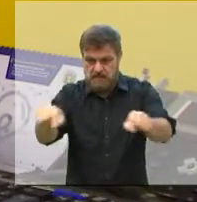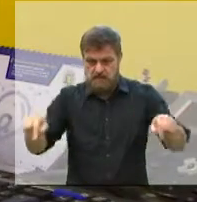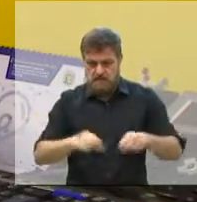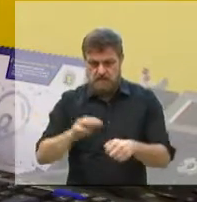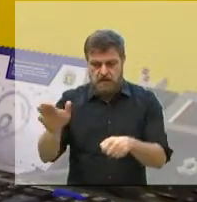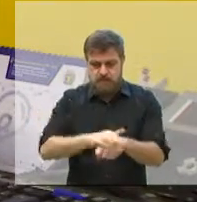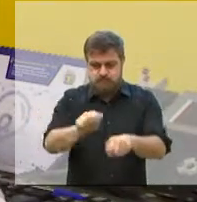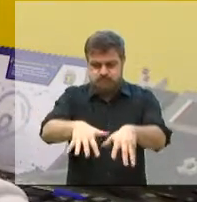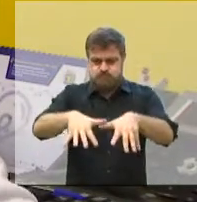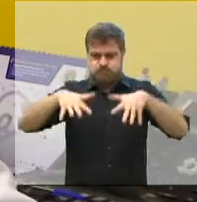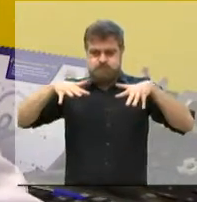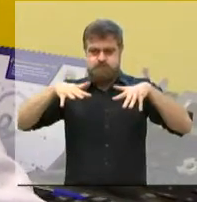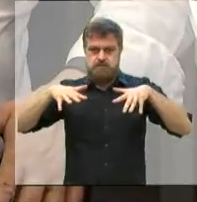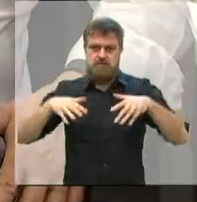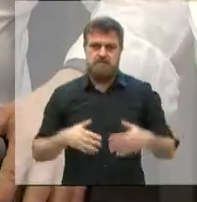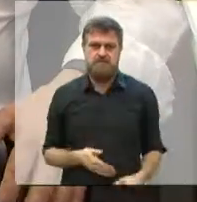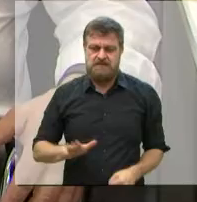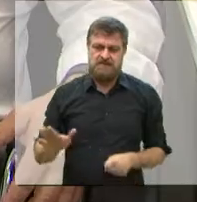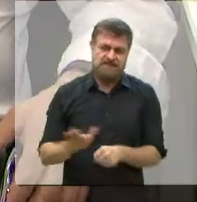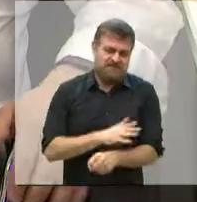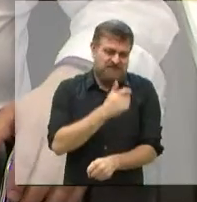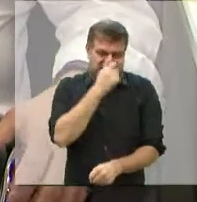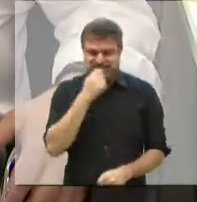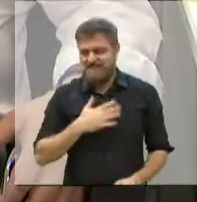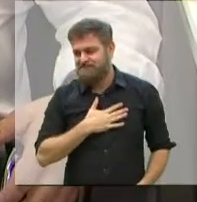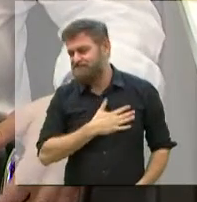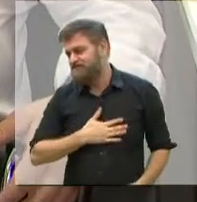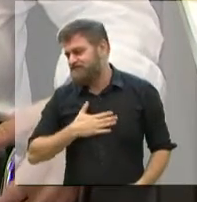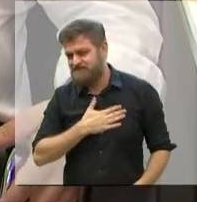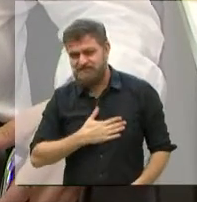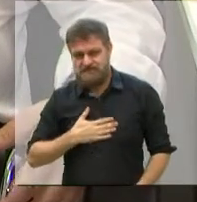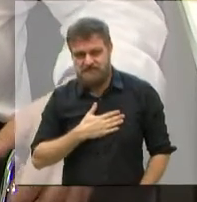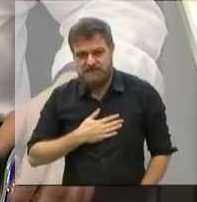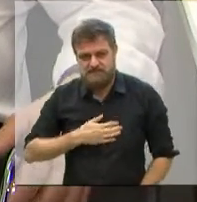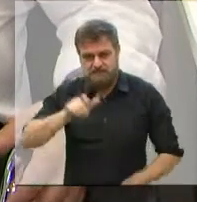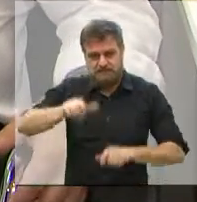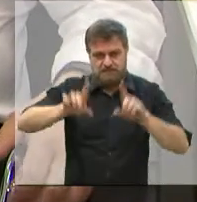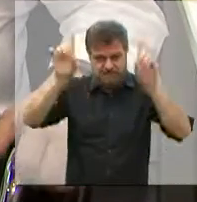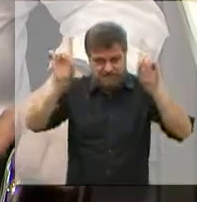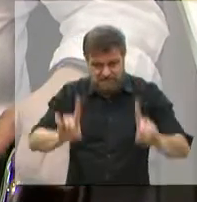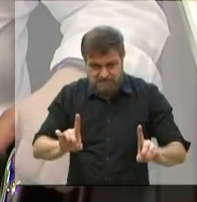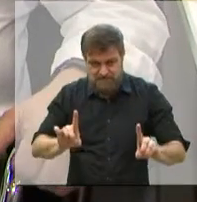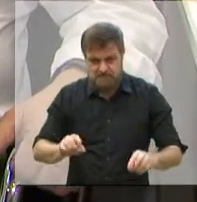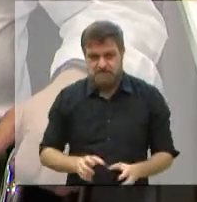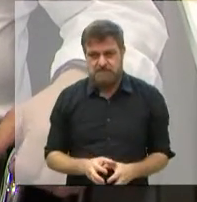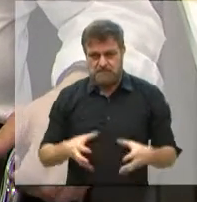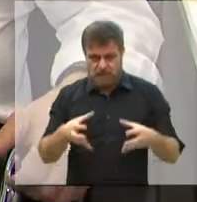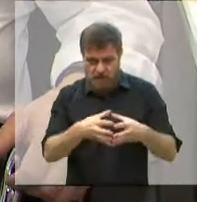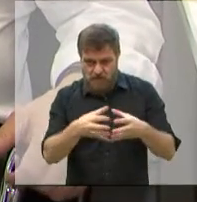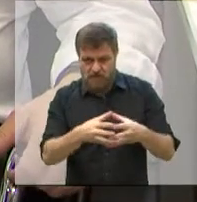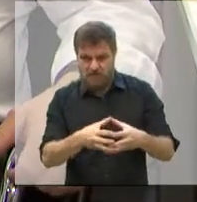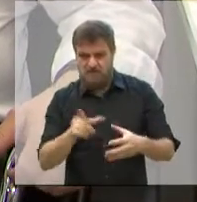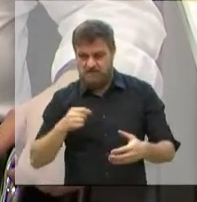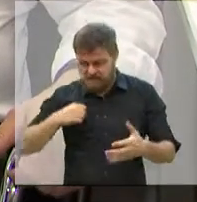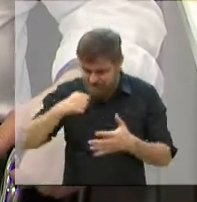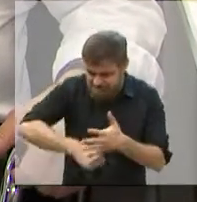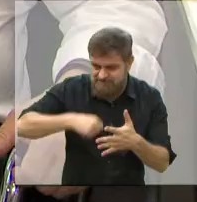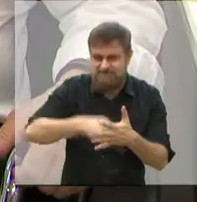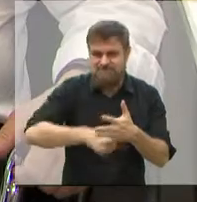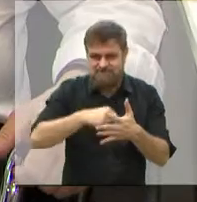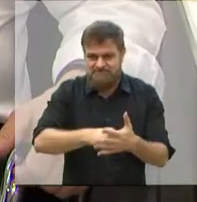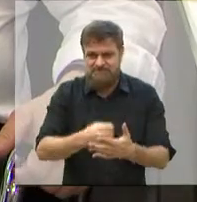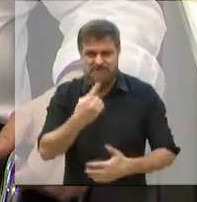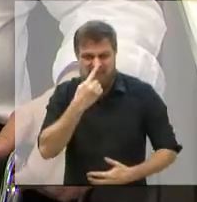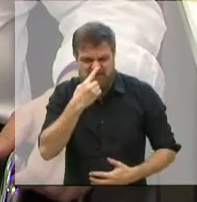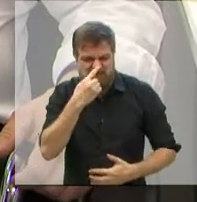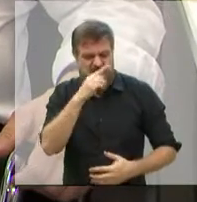numa única sessão é fantástico, é gostoso, muito bom. E a pessoa com deficiência é uma causa do senhor, né? Algo que o senhor batalha aí,